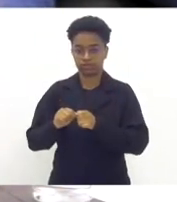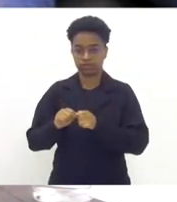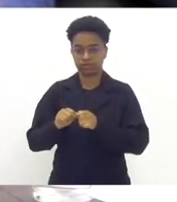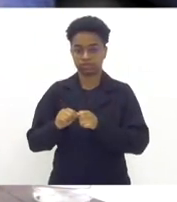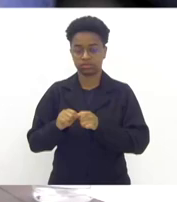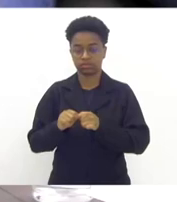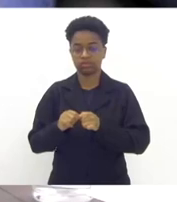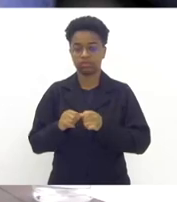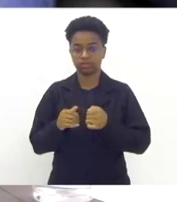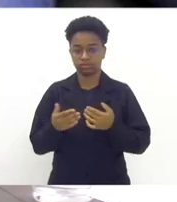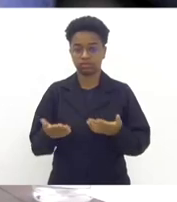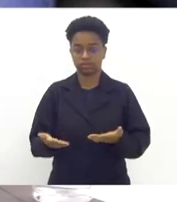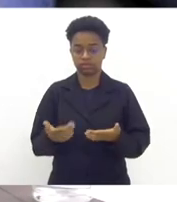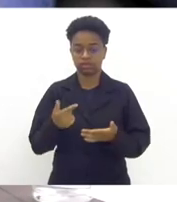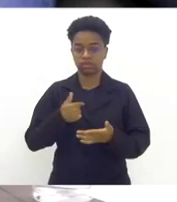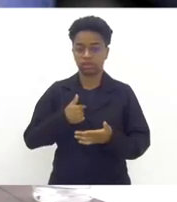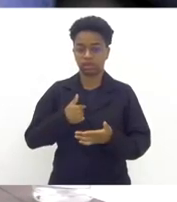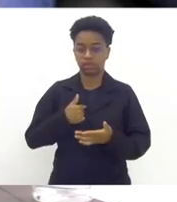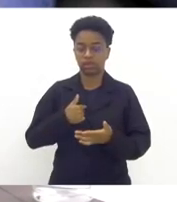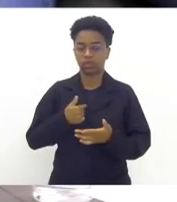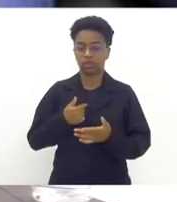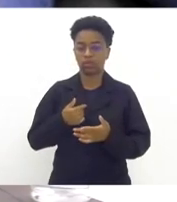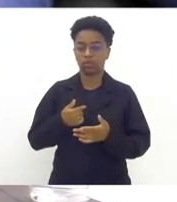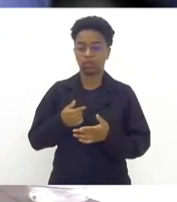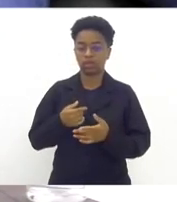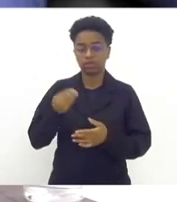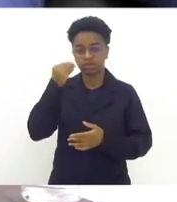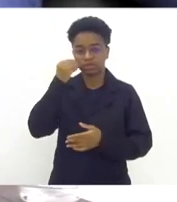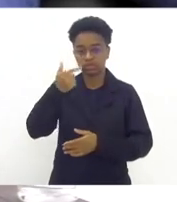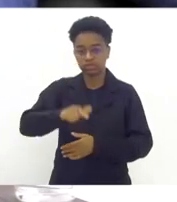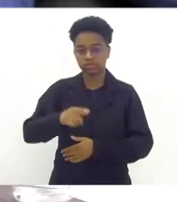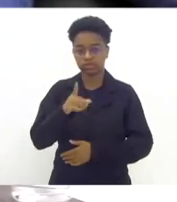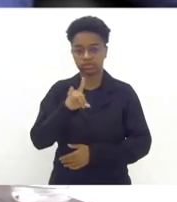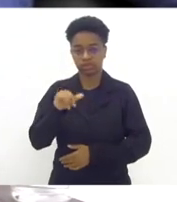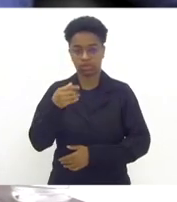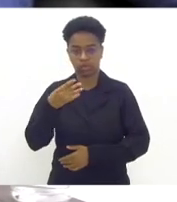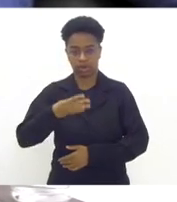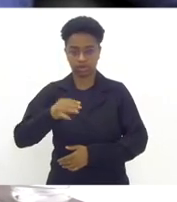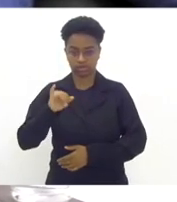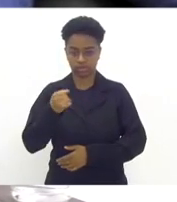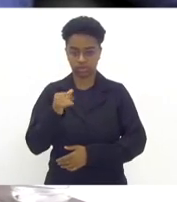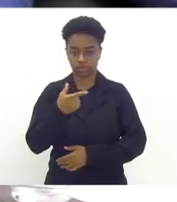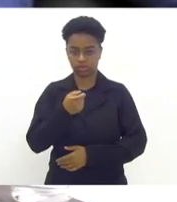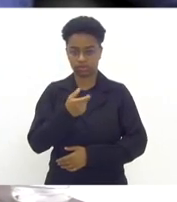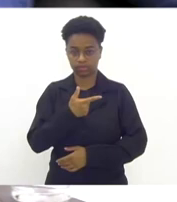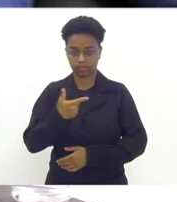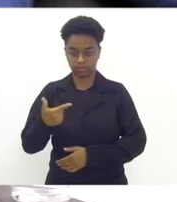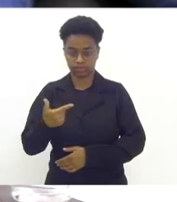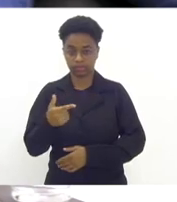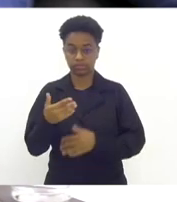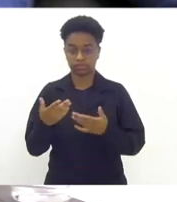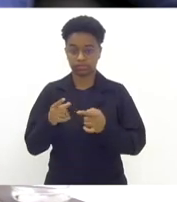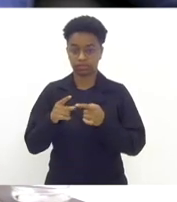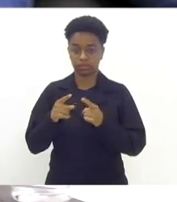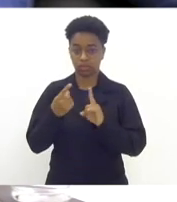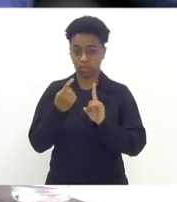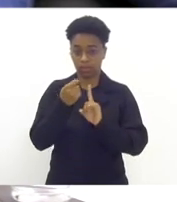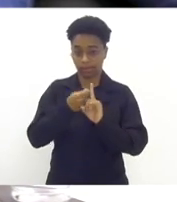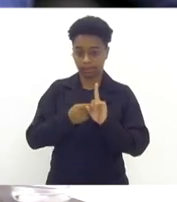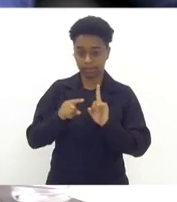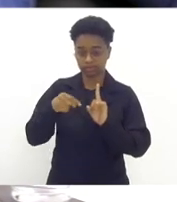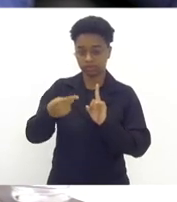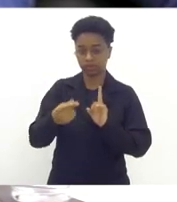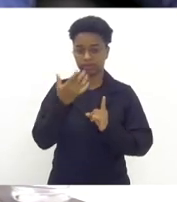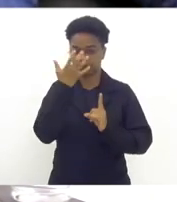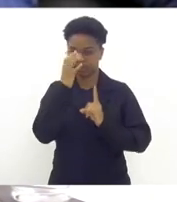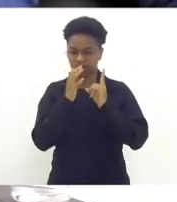E incorporei dia 4 de janeiro de 2022 na PM. Quando foi no mês seguinte, em fevereiro,